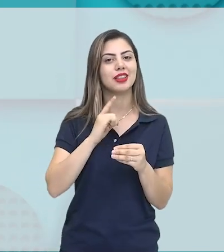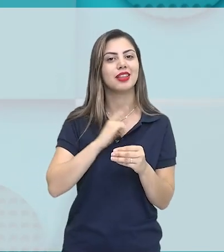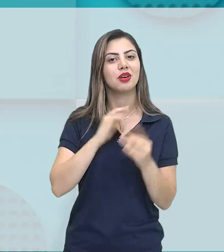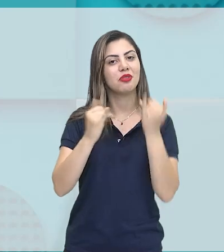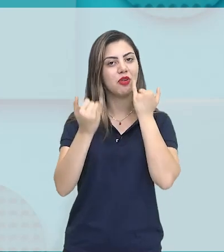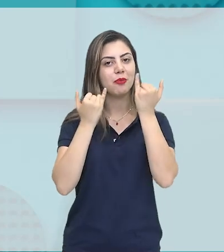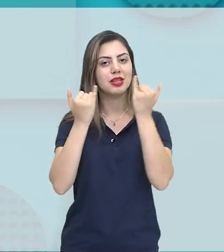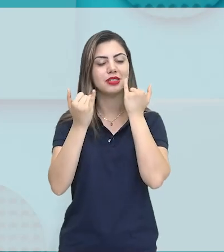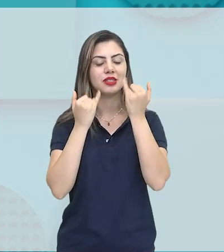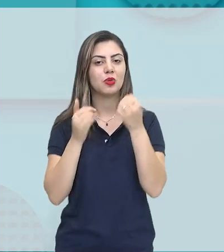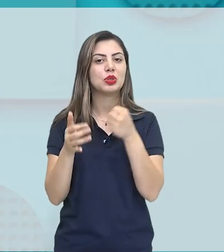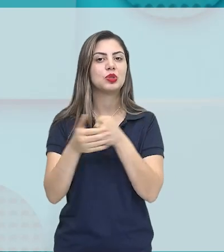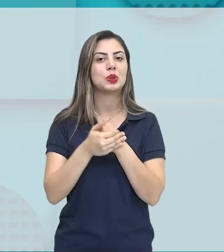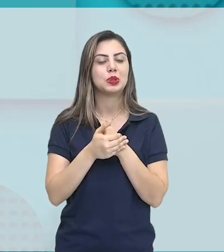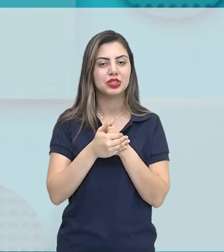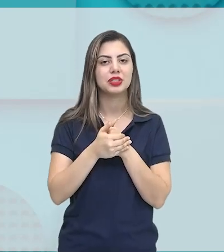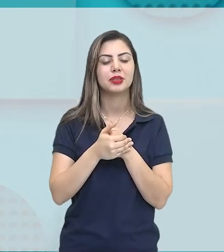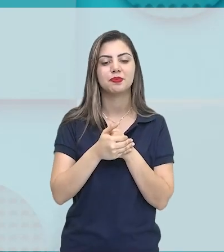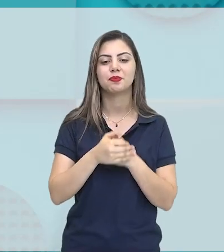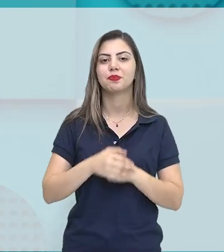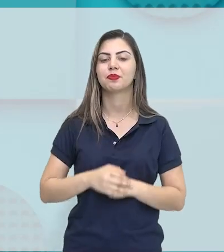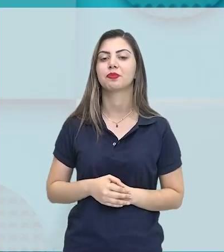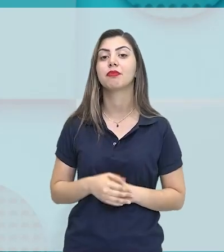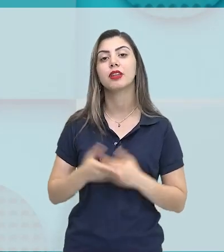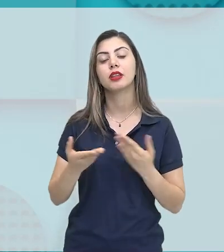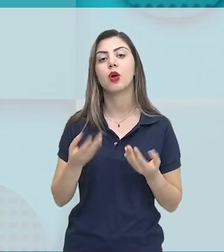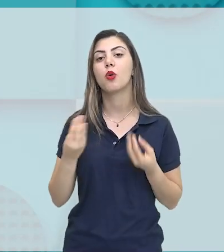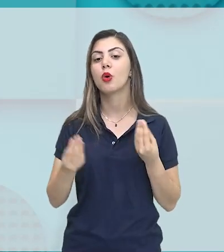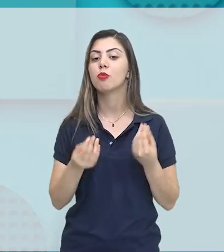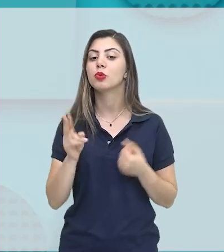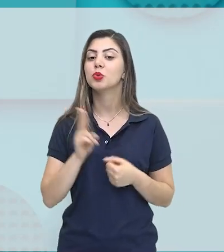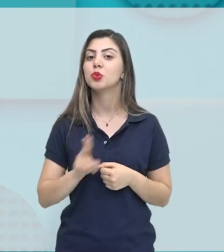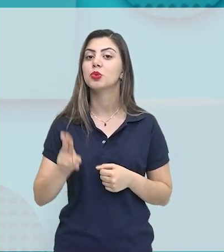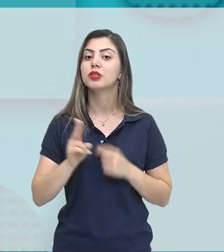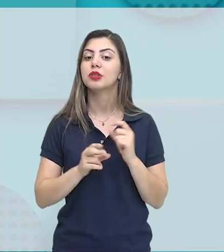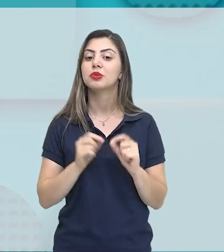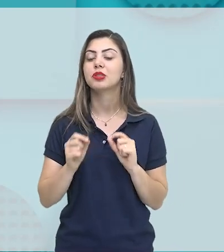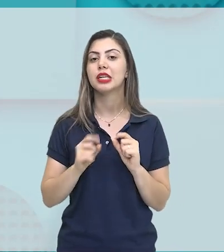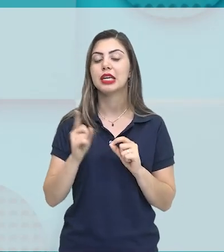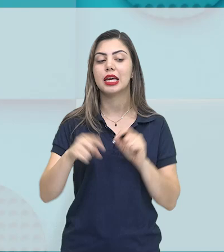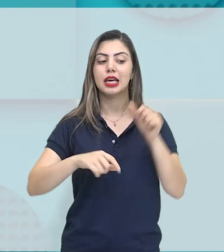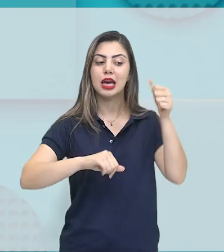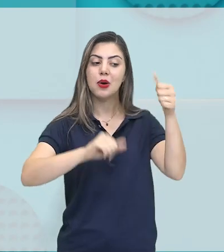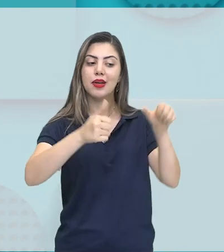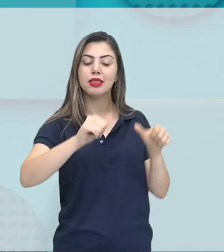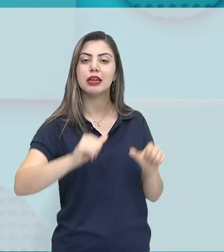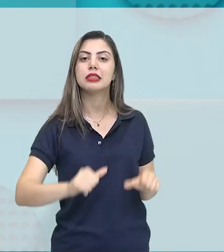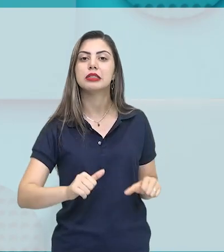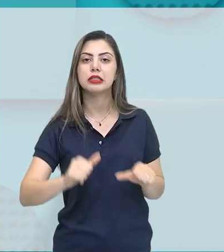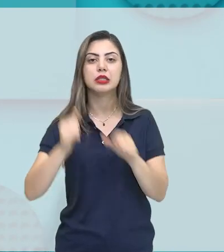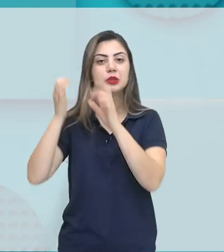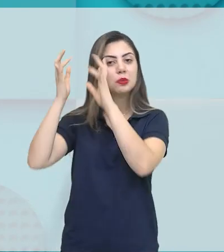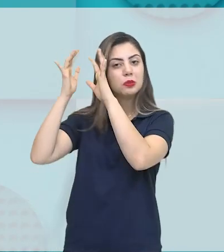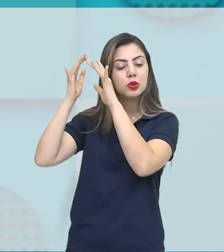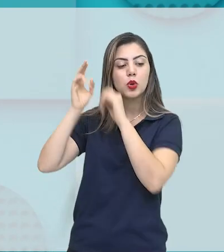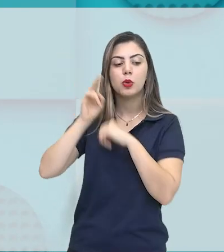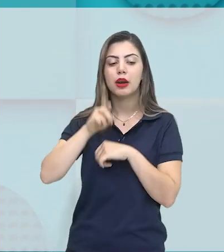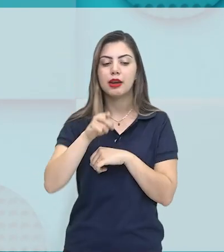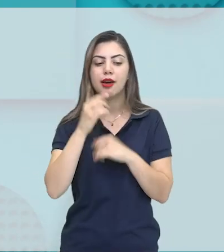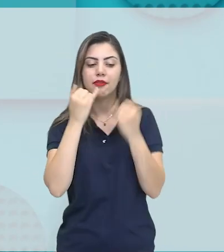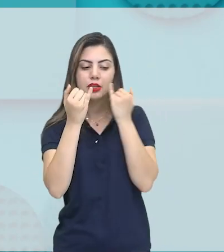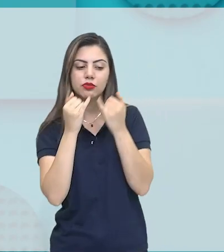Eu posso inferi-las utilizando o pensamento indutivo, através das